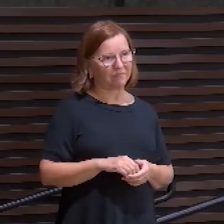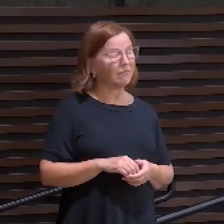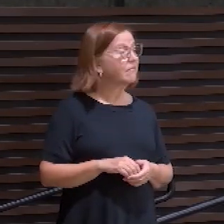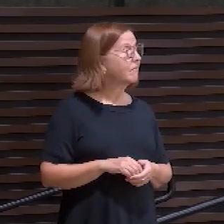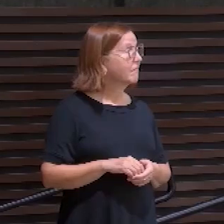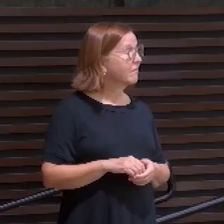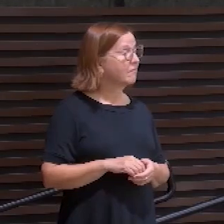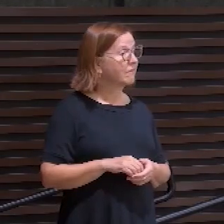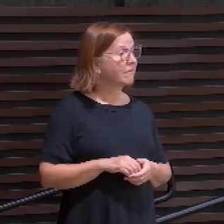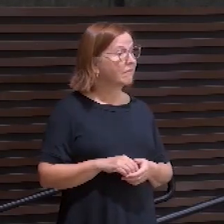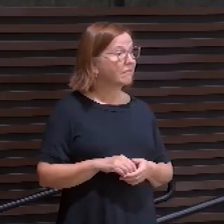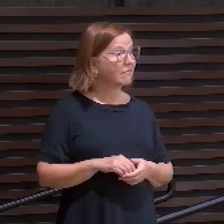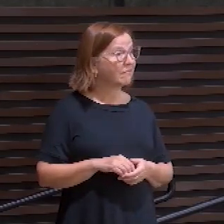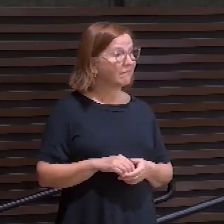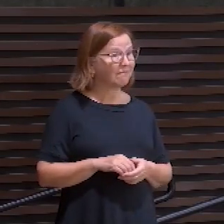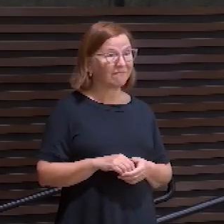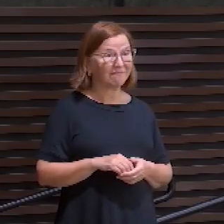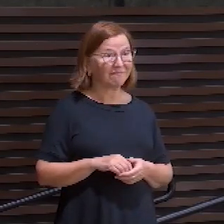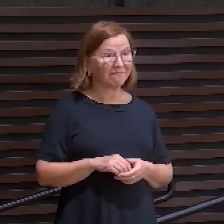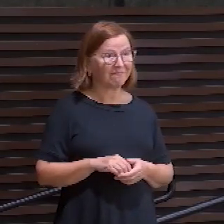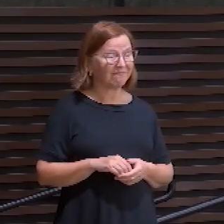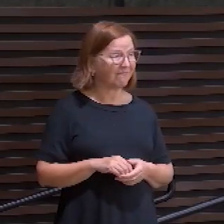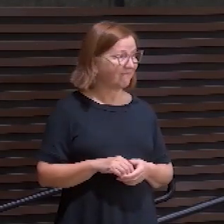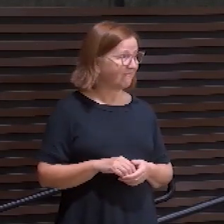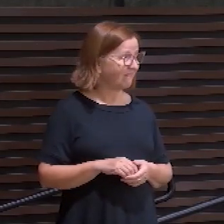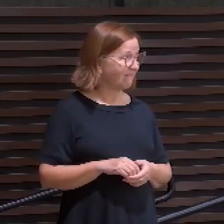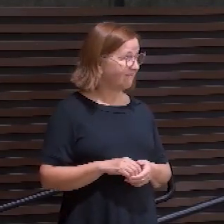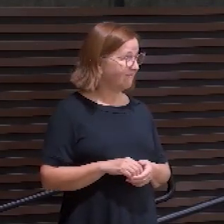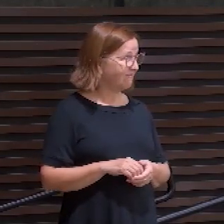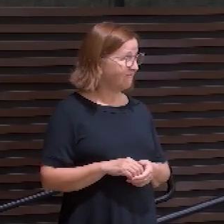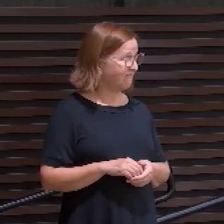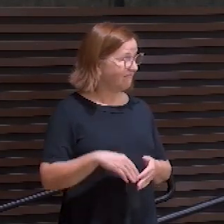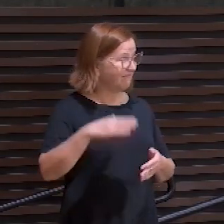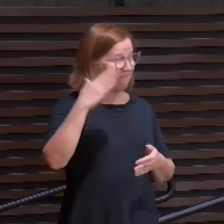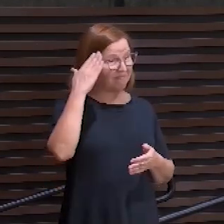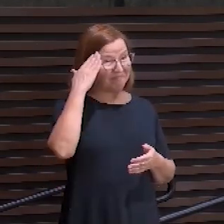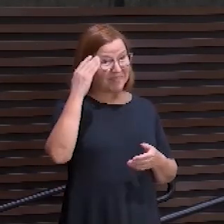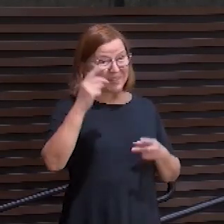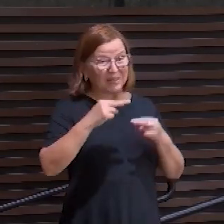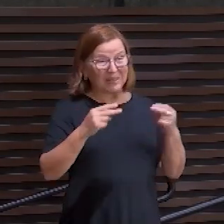Uau, que auditório é esse? Ainda está nas coisas elementares?